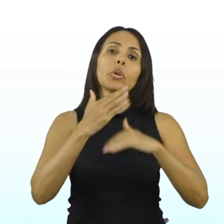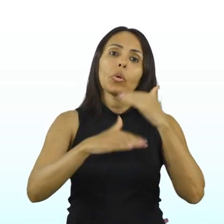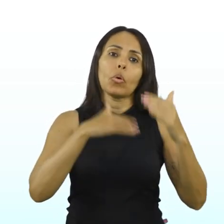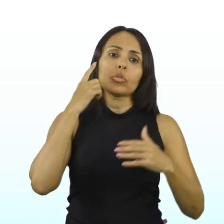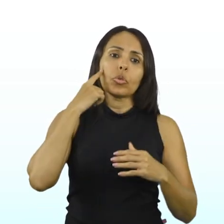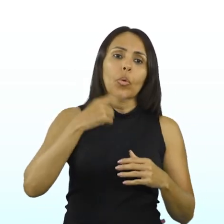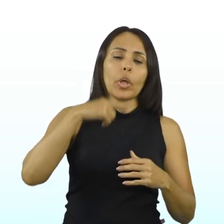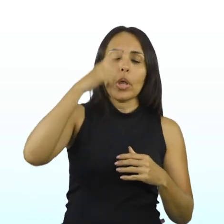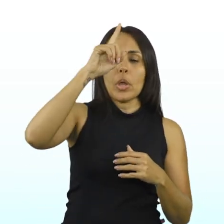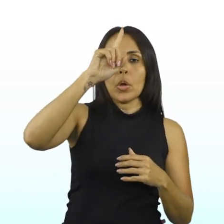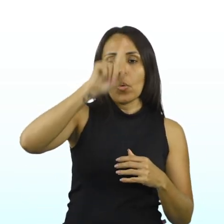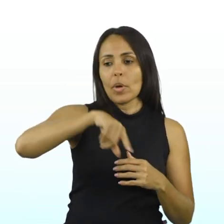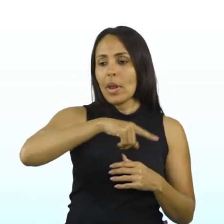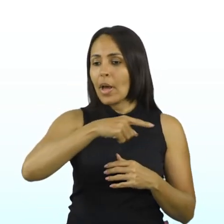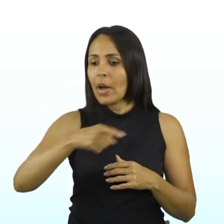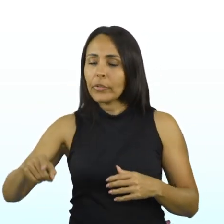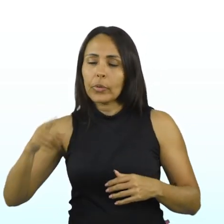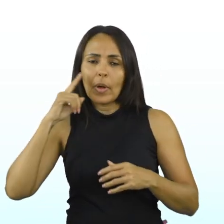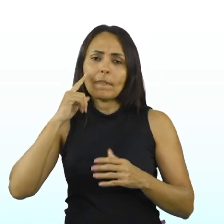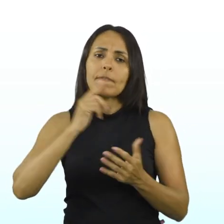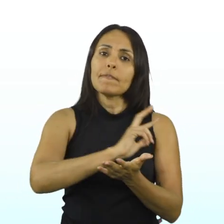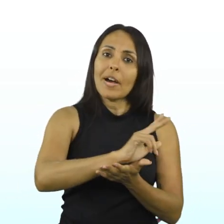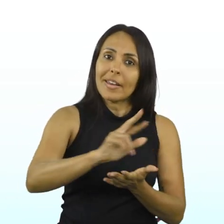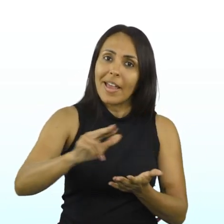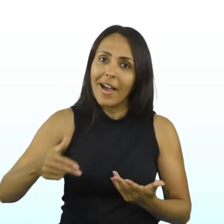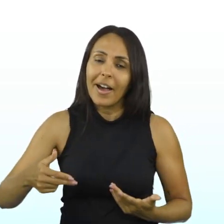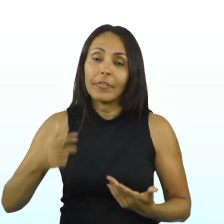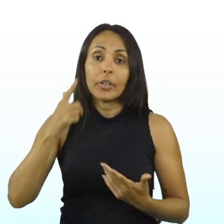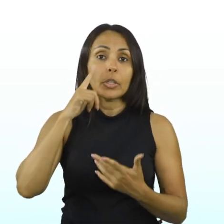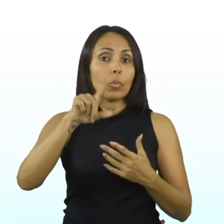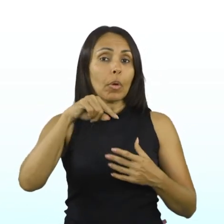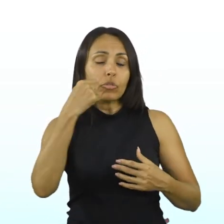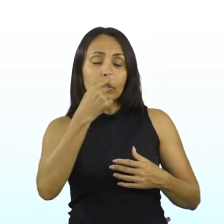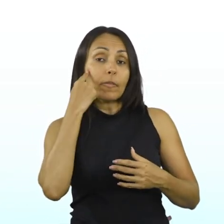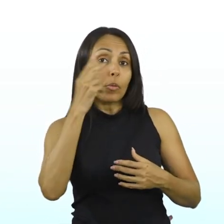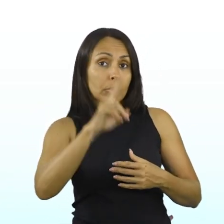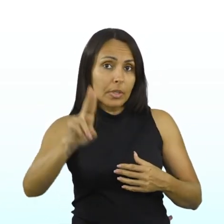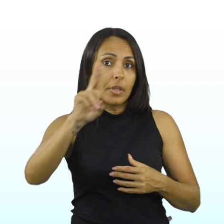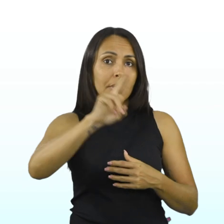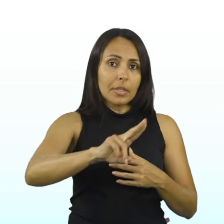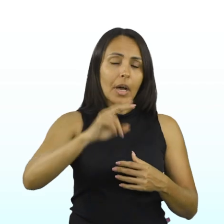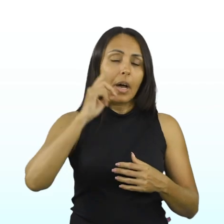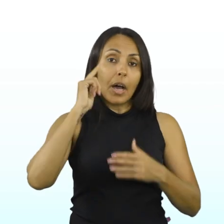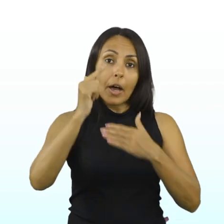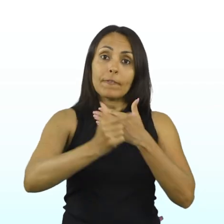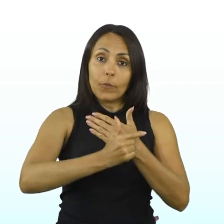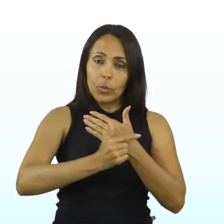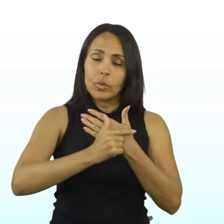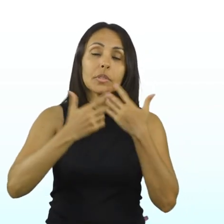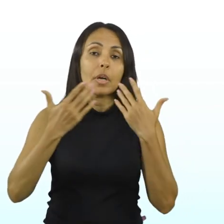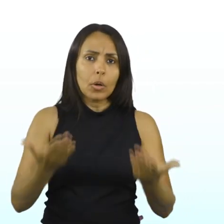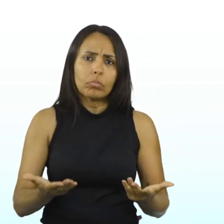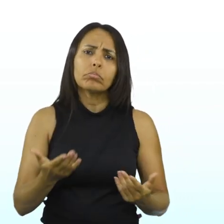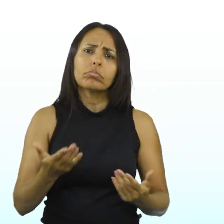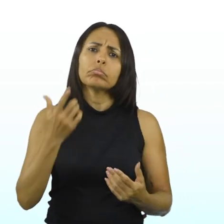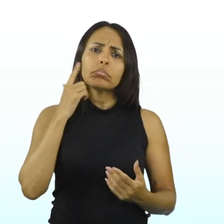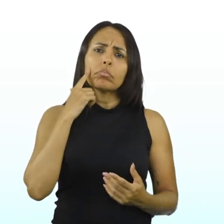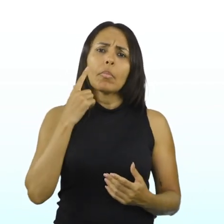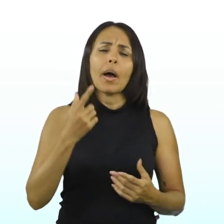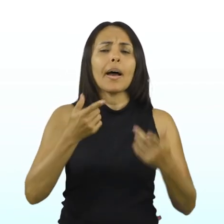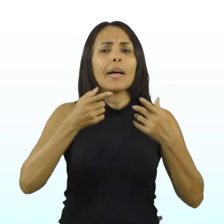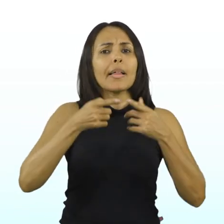construir um gráfico, visto que essa força é variável. Então, ó, a gente vai utilizar o gráfico da força elástica como uma